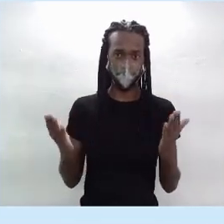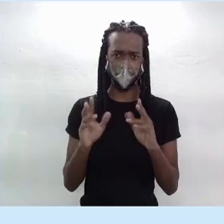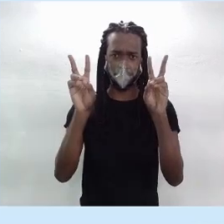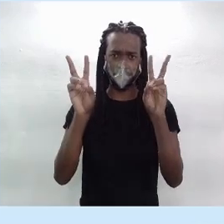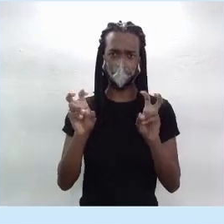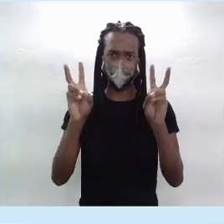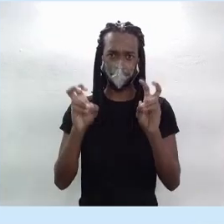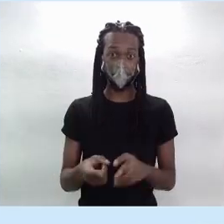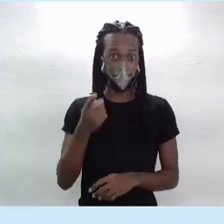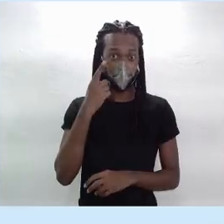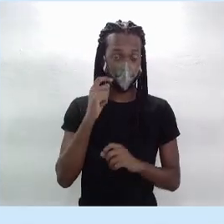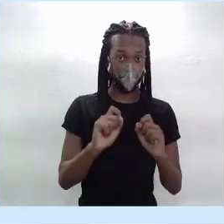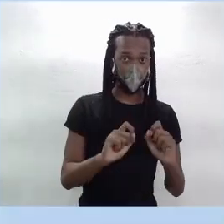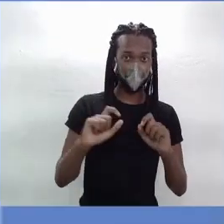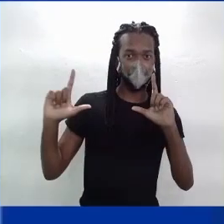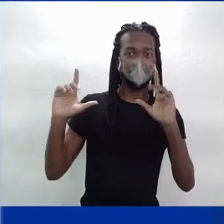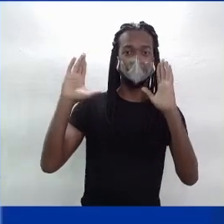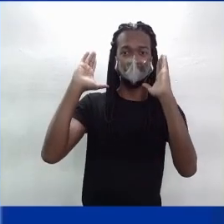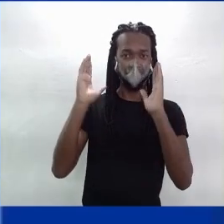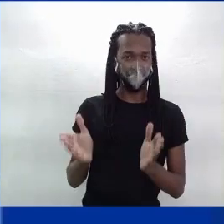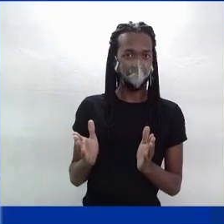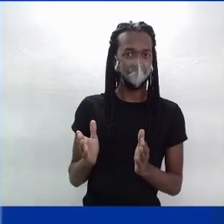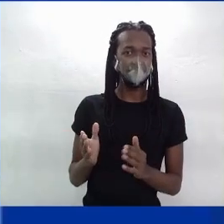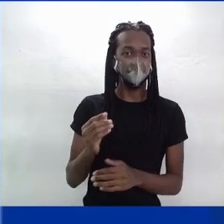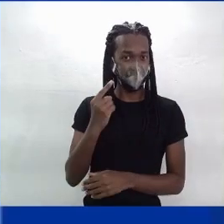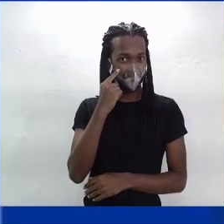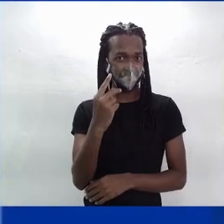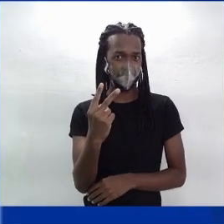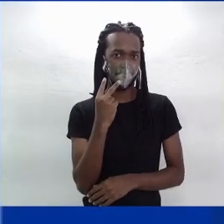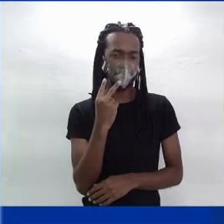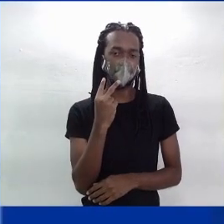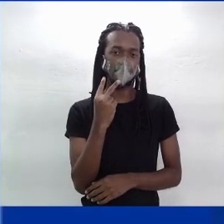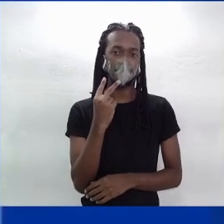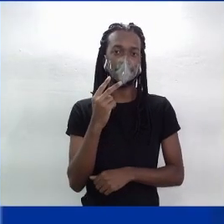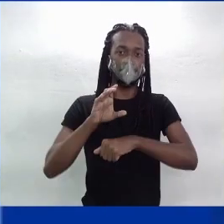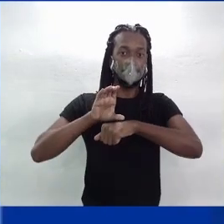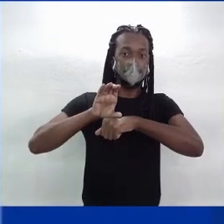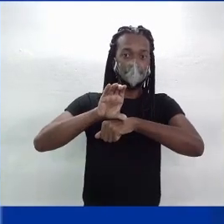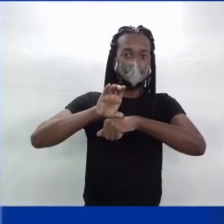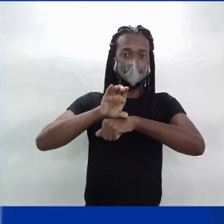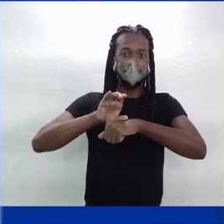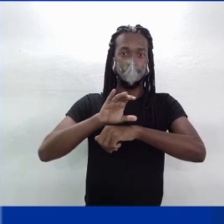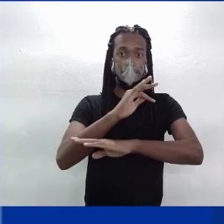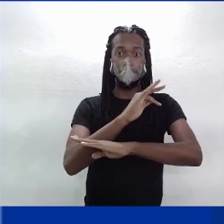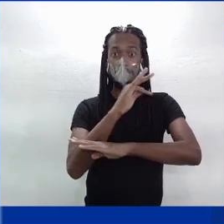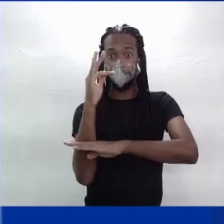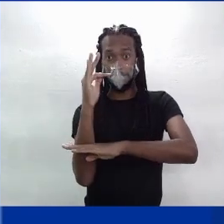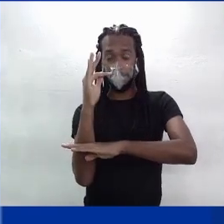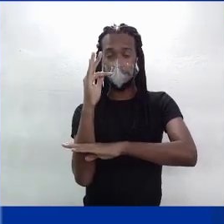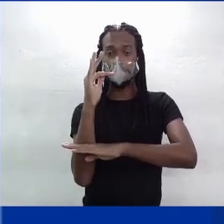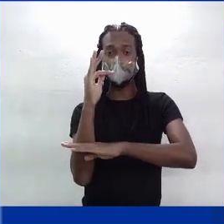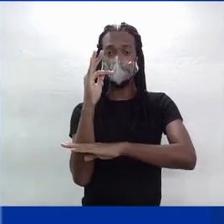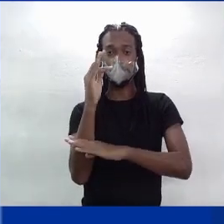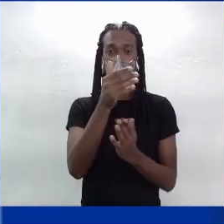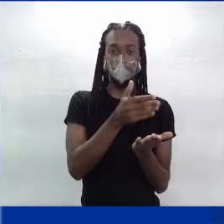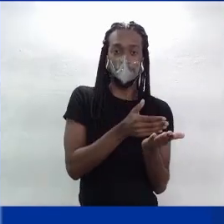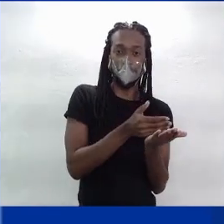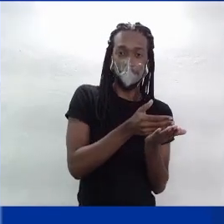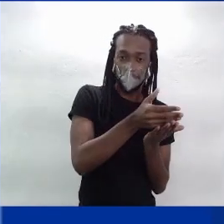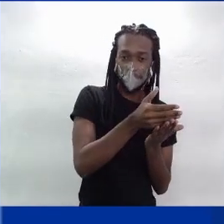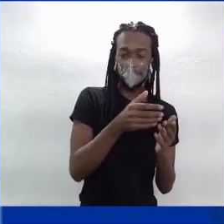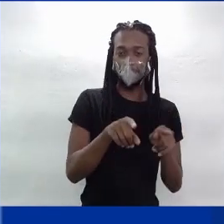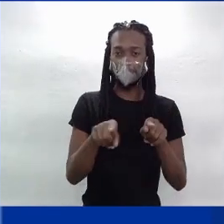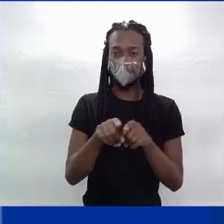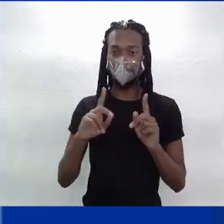hoje, como nós temos na tela, é Constituição Federal, princípios e